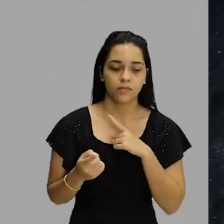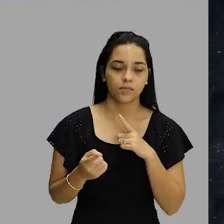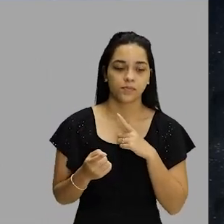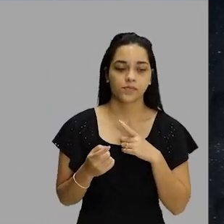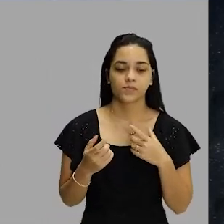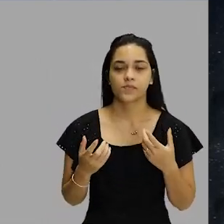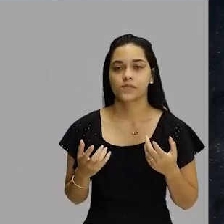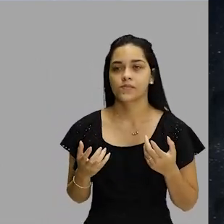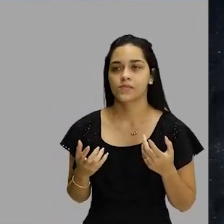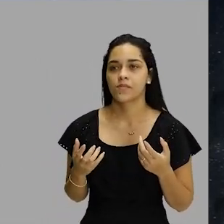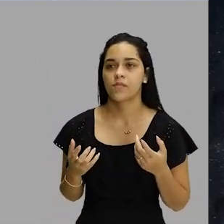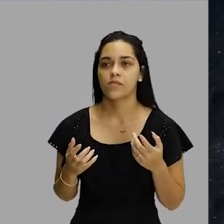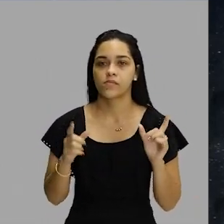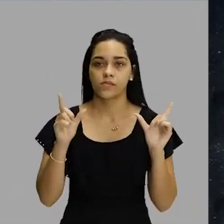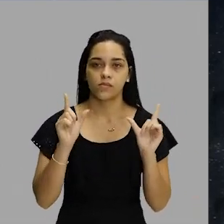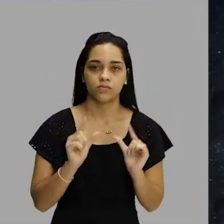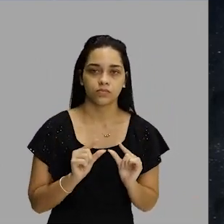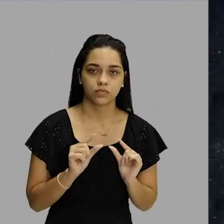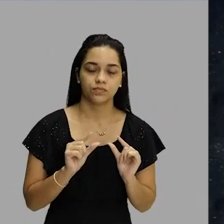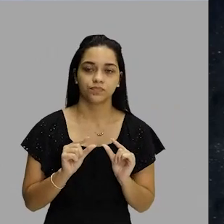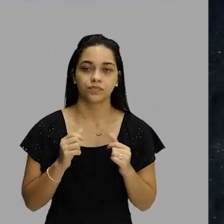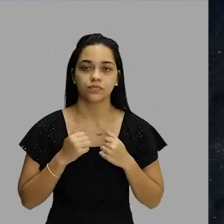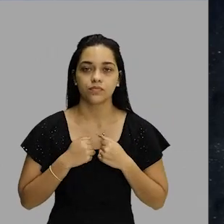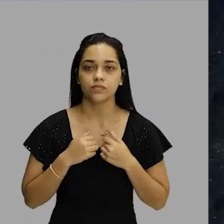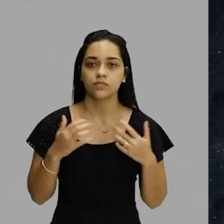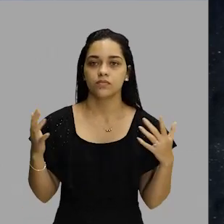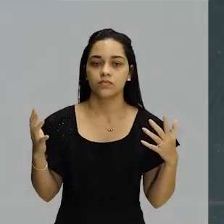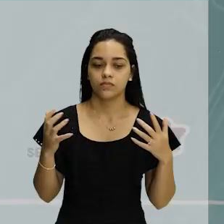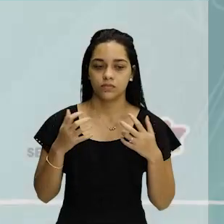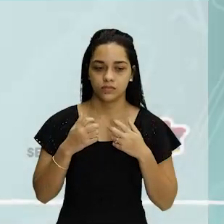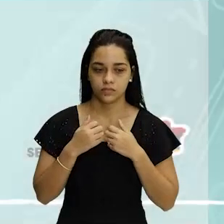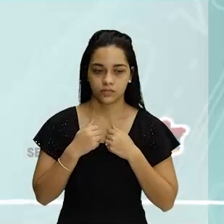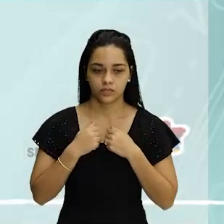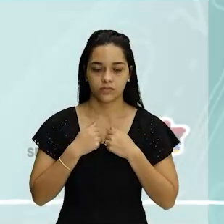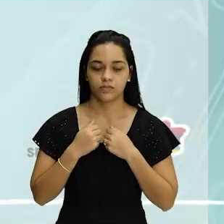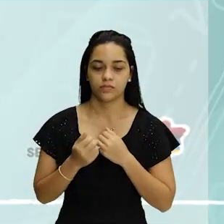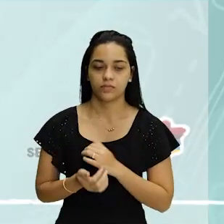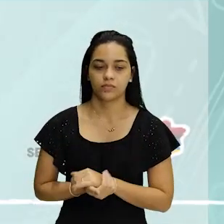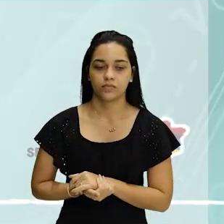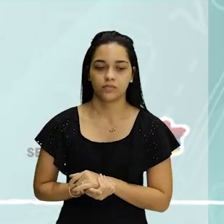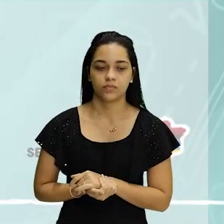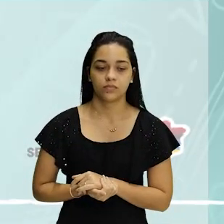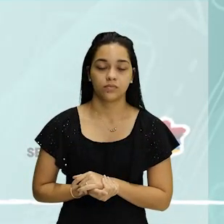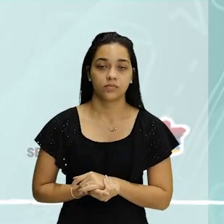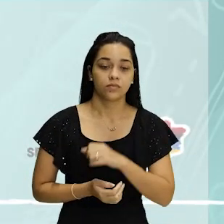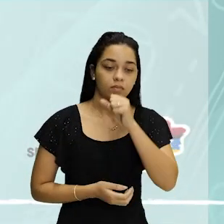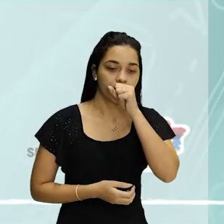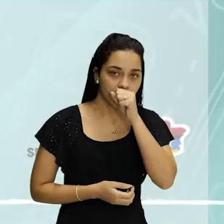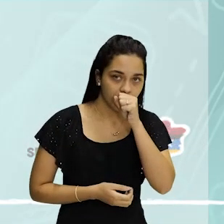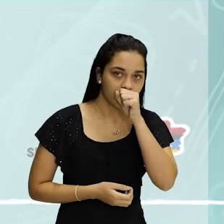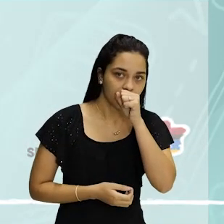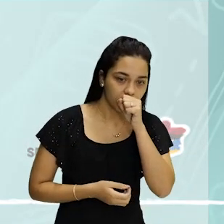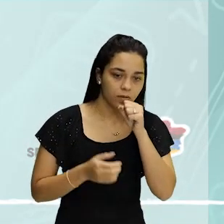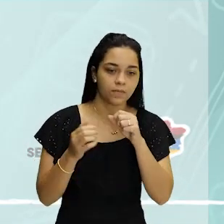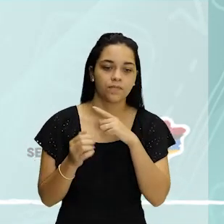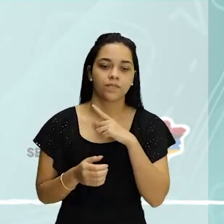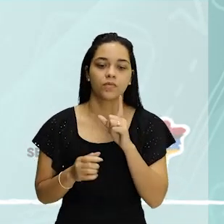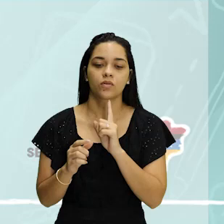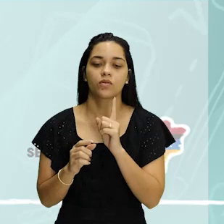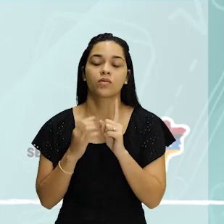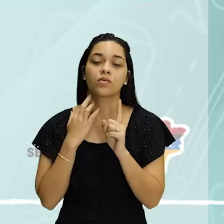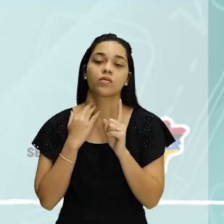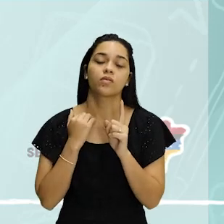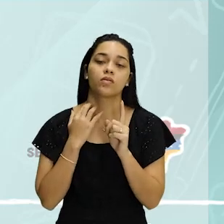uma diminuição da capacidade pulmonar, ok? A tuberculose ela é causada por esse